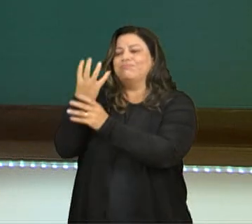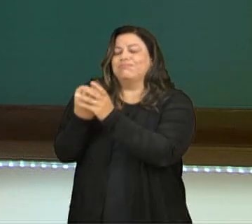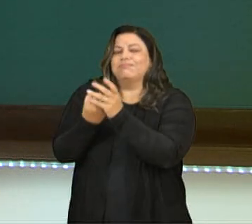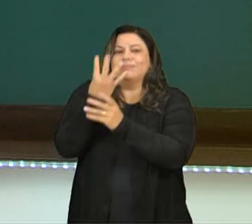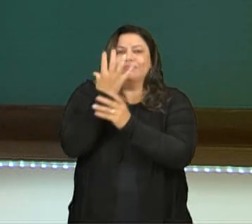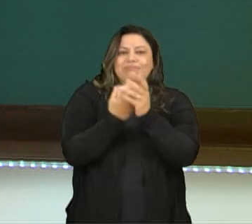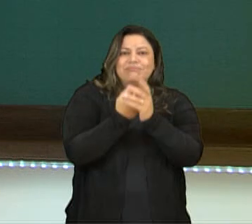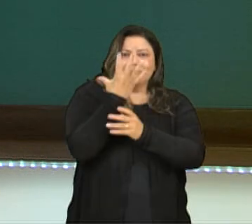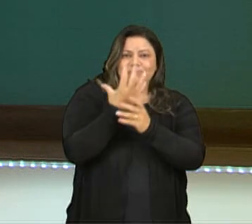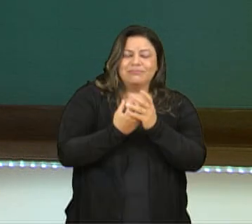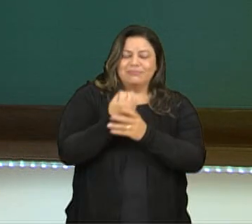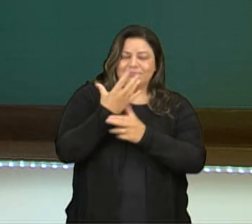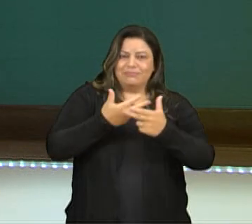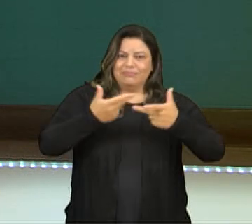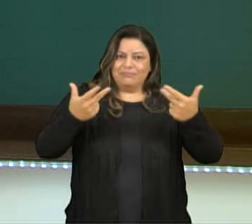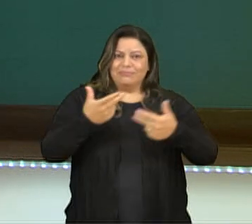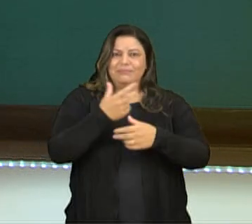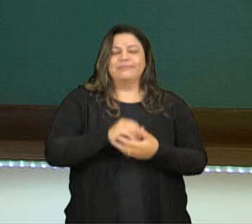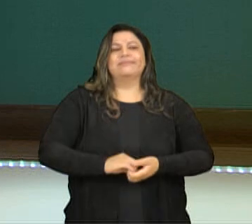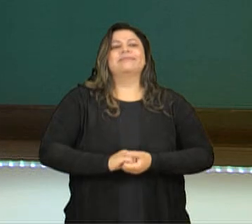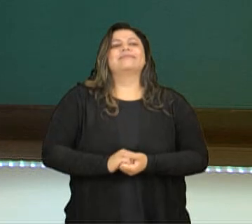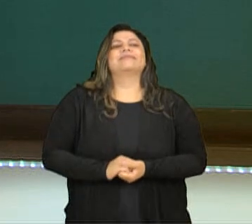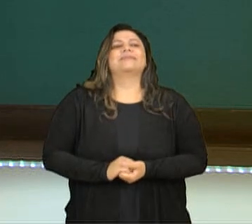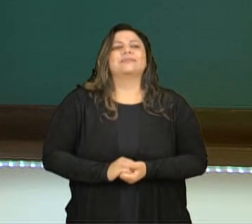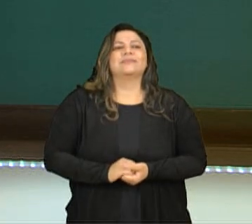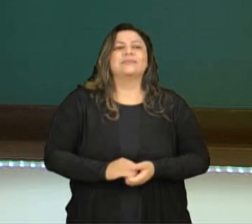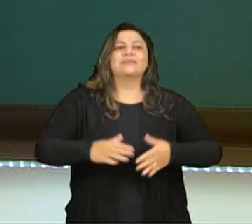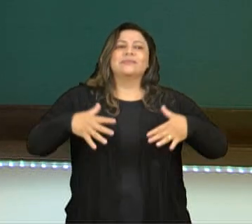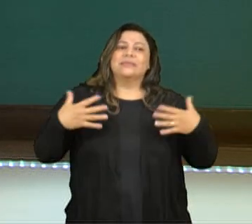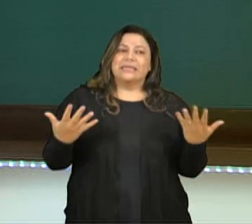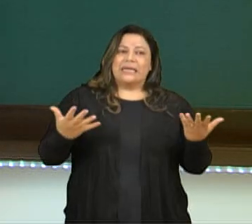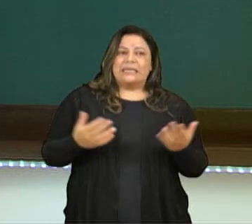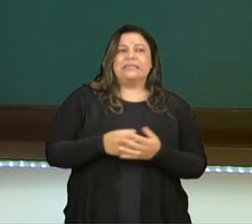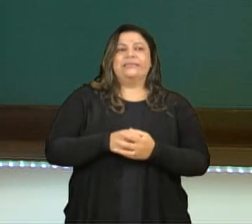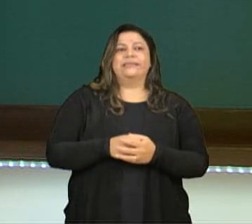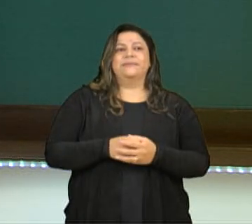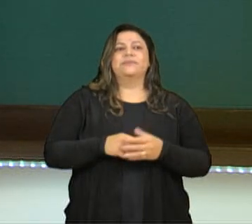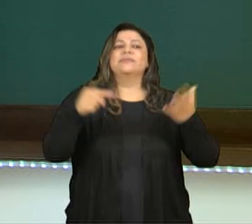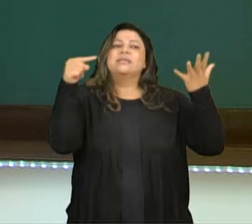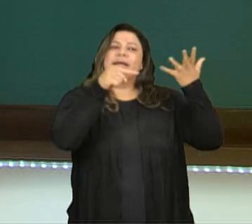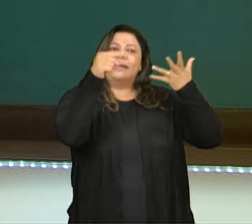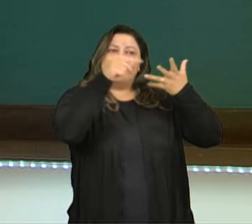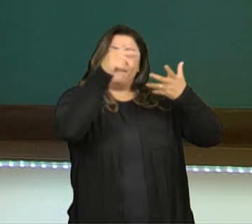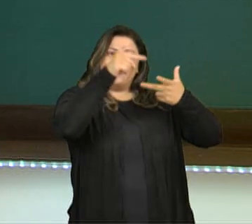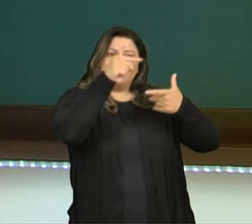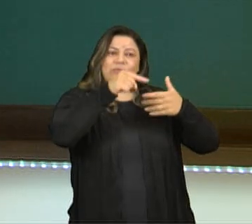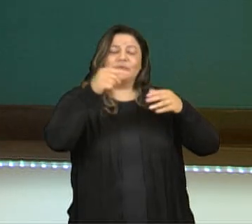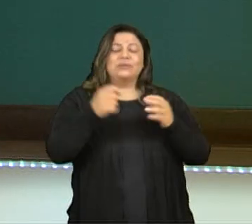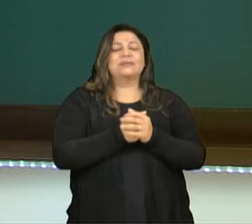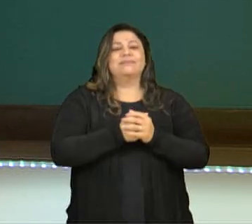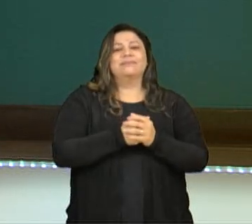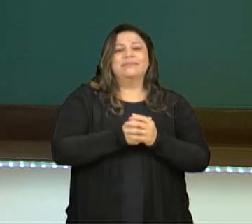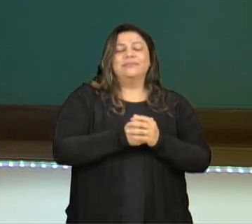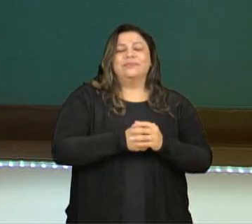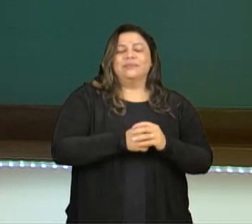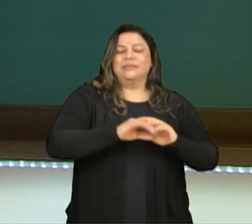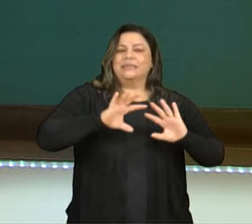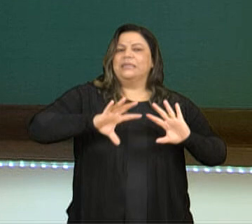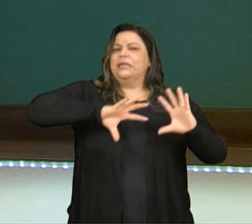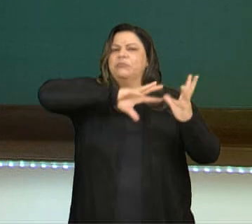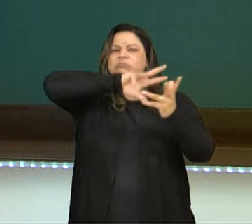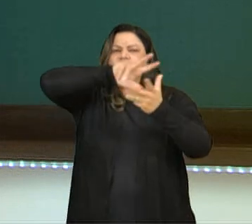importante a gente ter isso bem claro com a gente, né? Então tá ali, recursos naturais são elementos que a